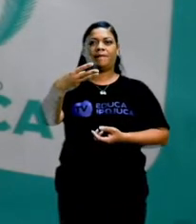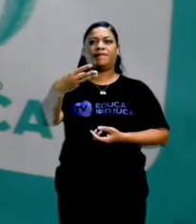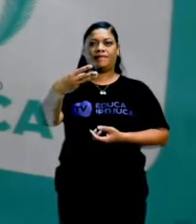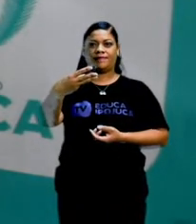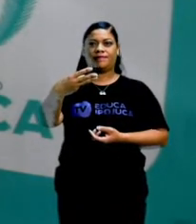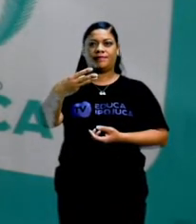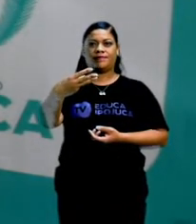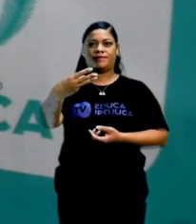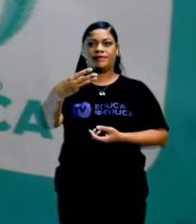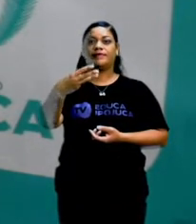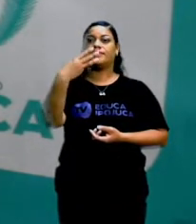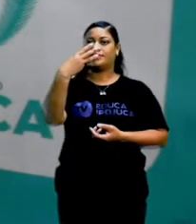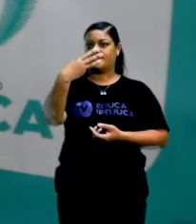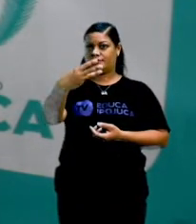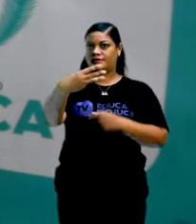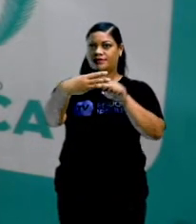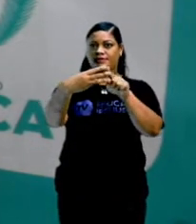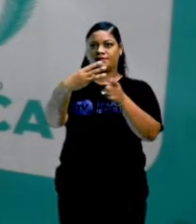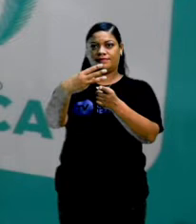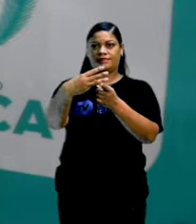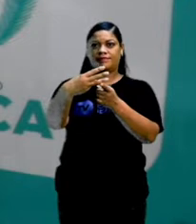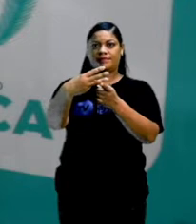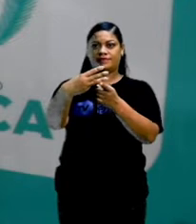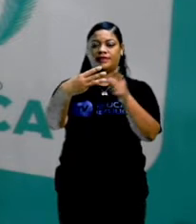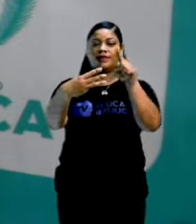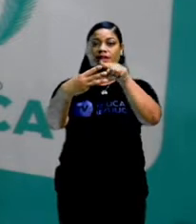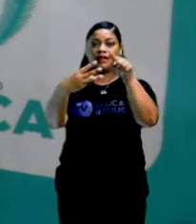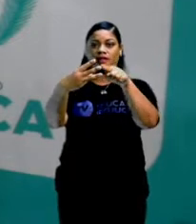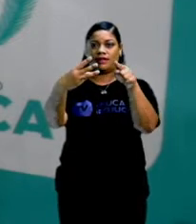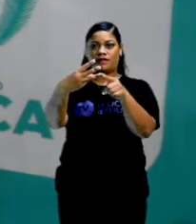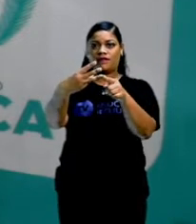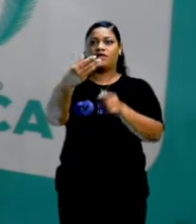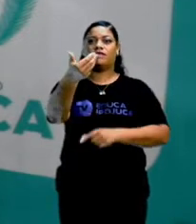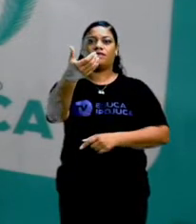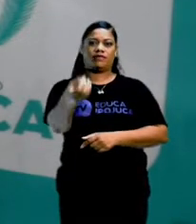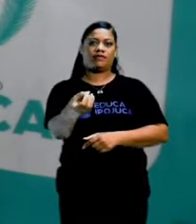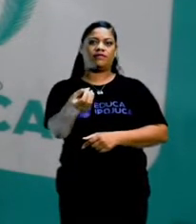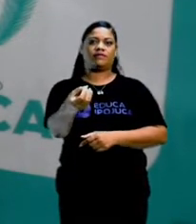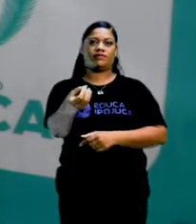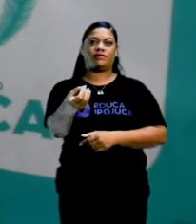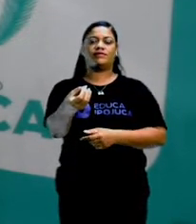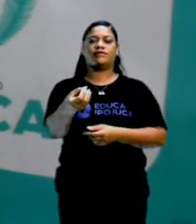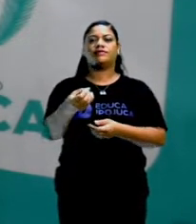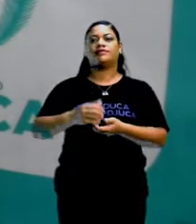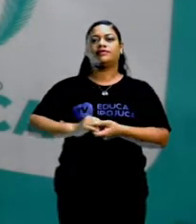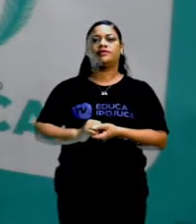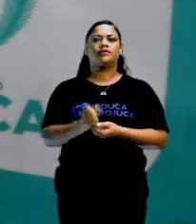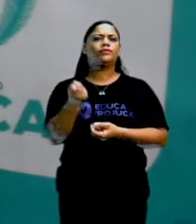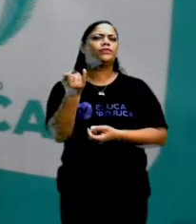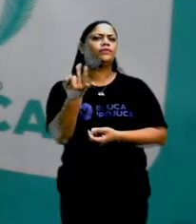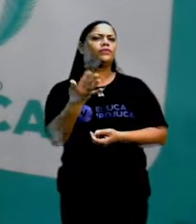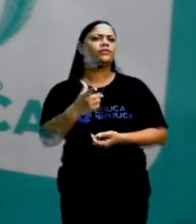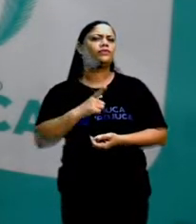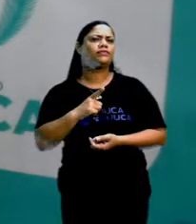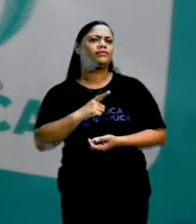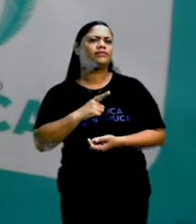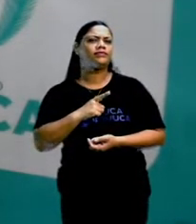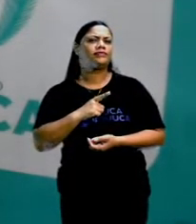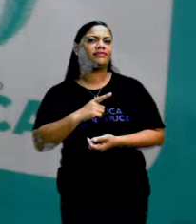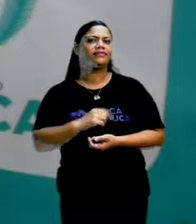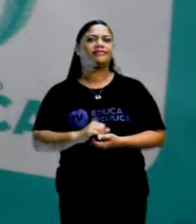1, 2, 3. E 3 argolas vermelhas, onde cada uma vale 10. Quanto teremos?